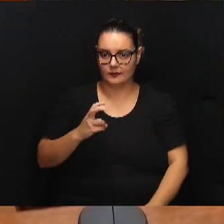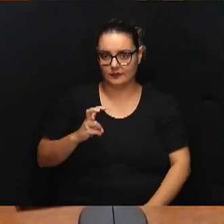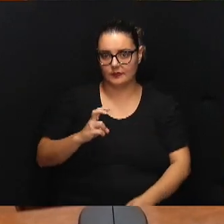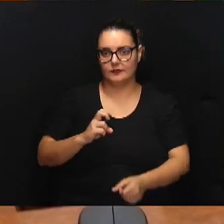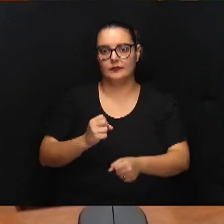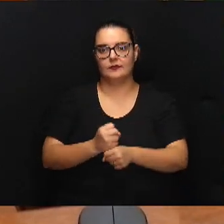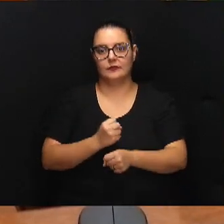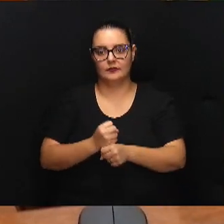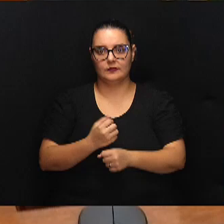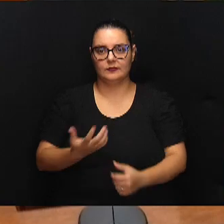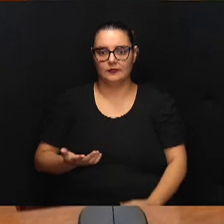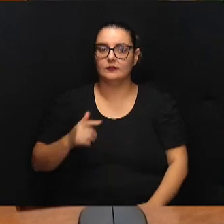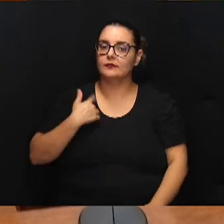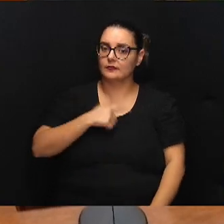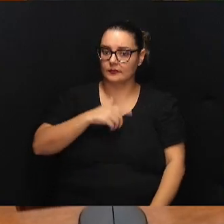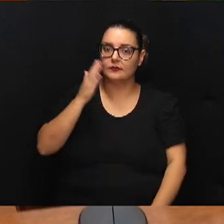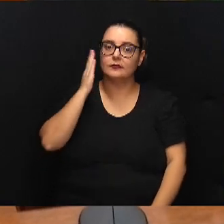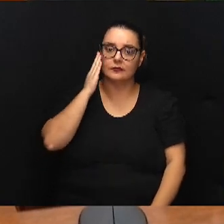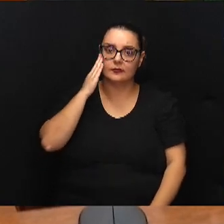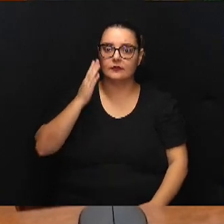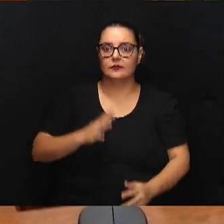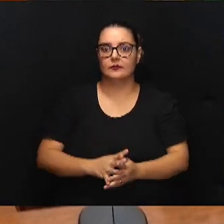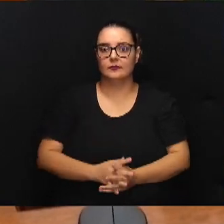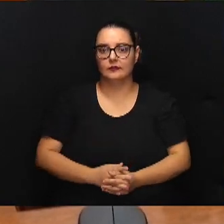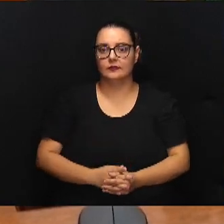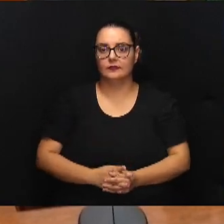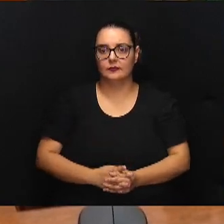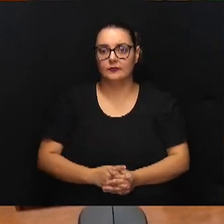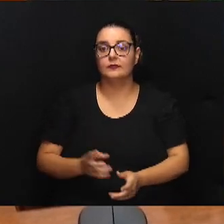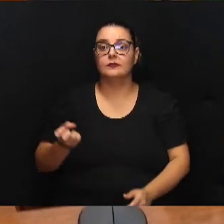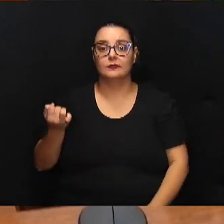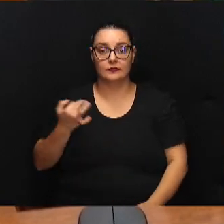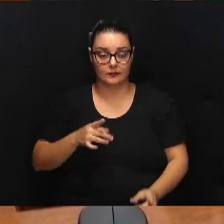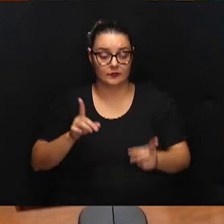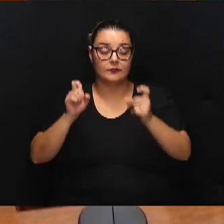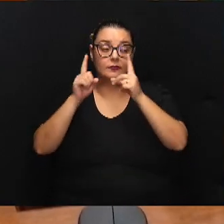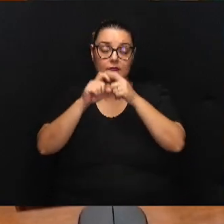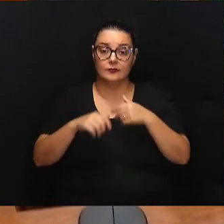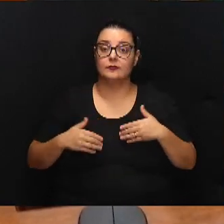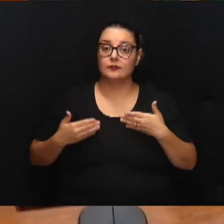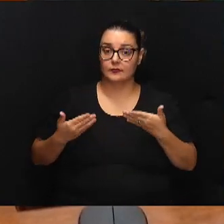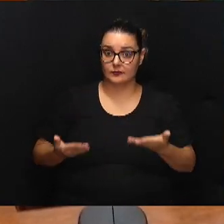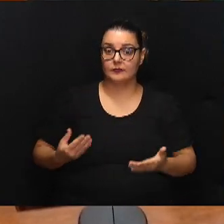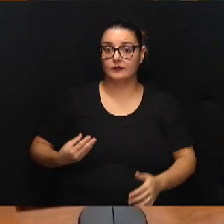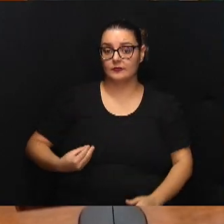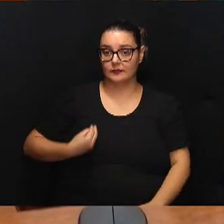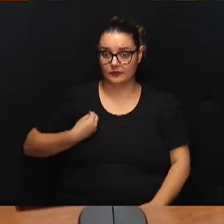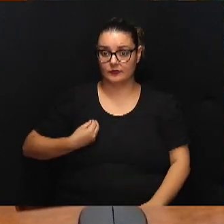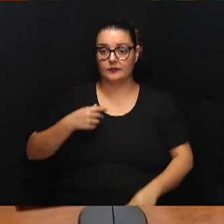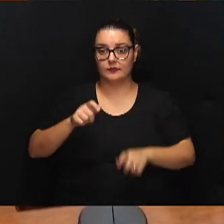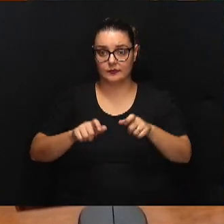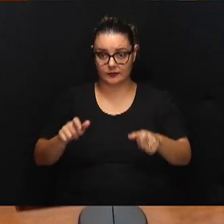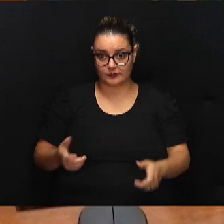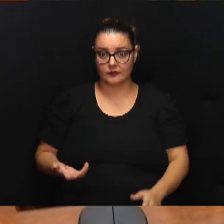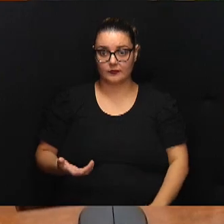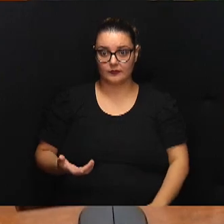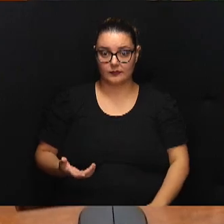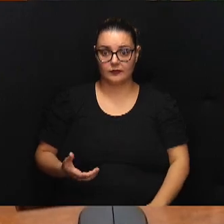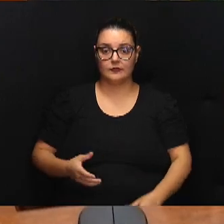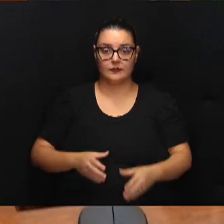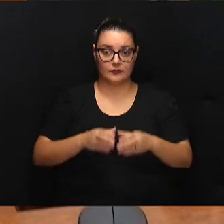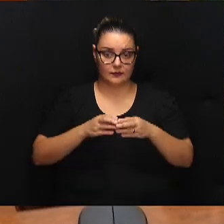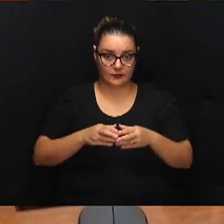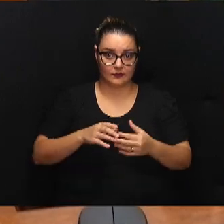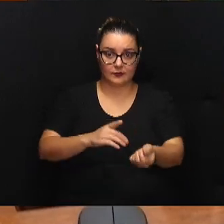35 anos, então a gente sabe muito bem o quão complexa é a vida das pessoas que convivem com